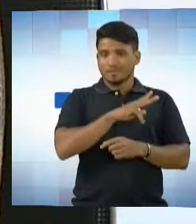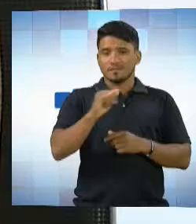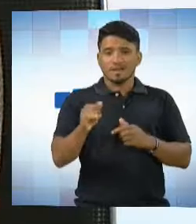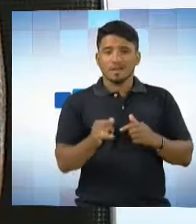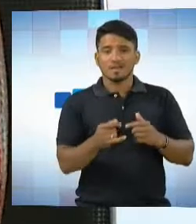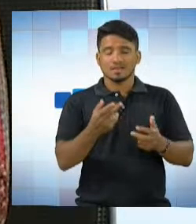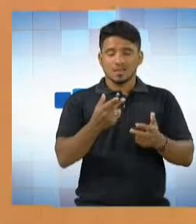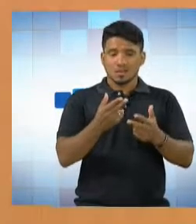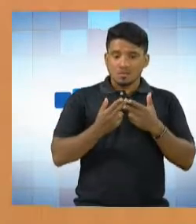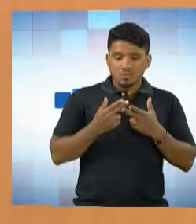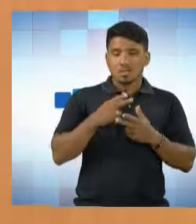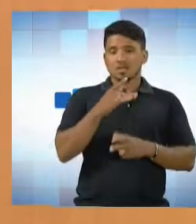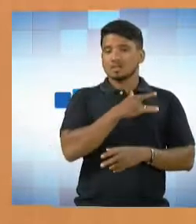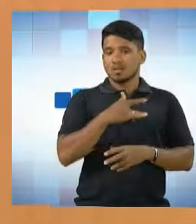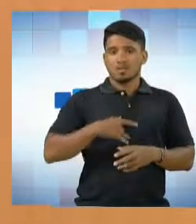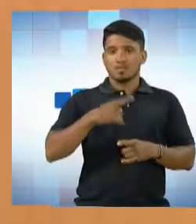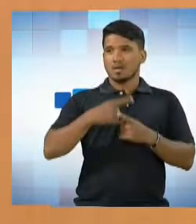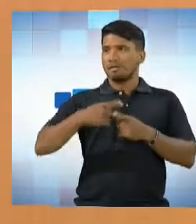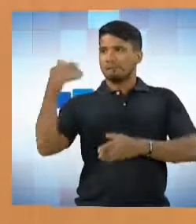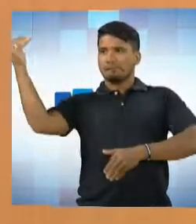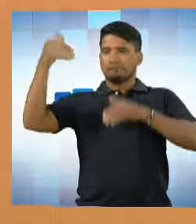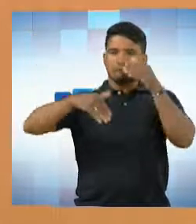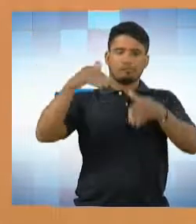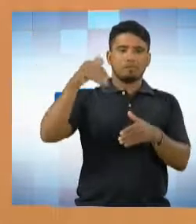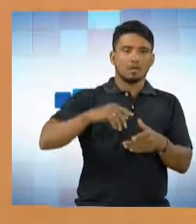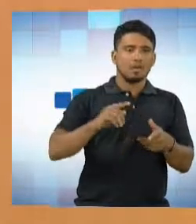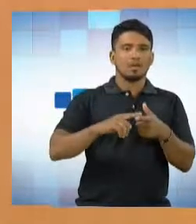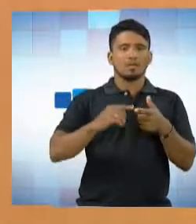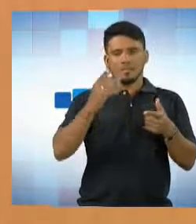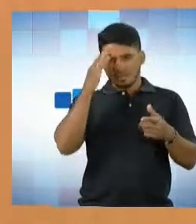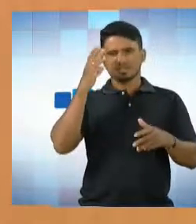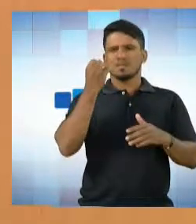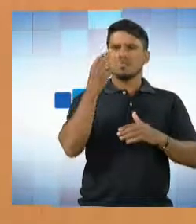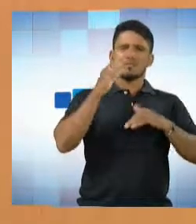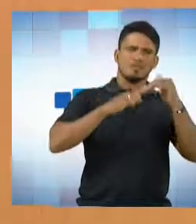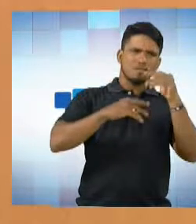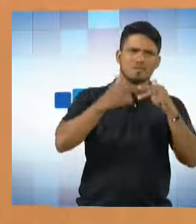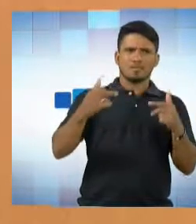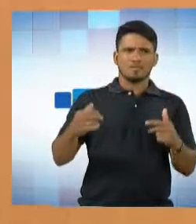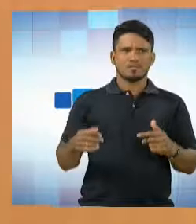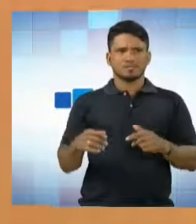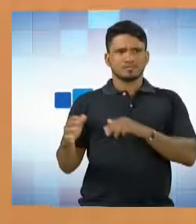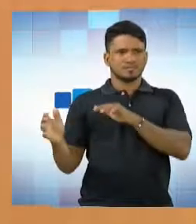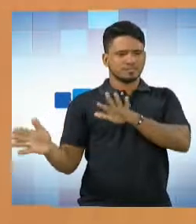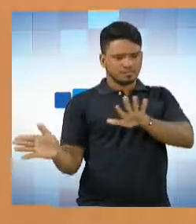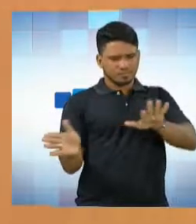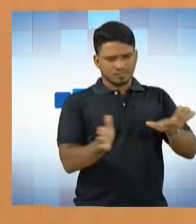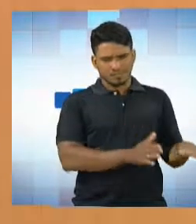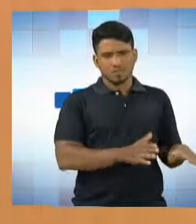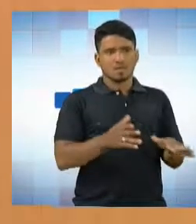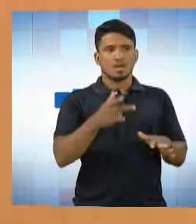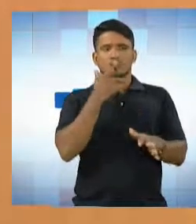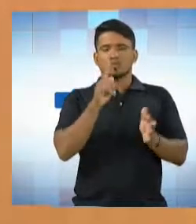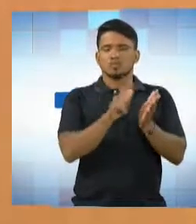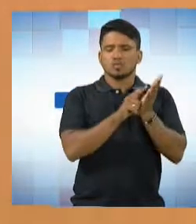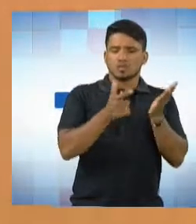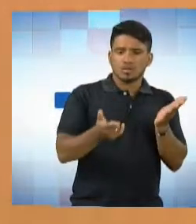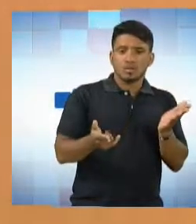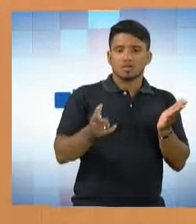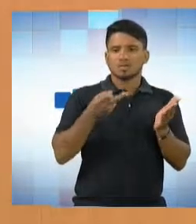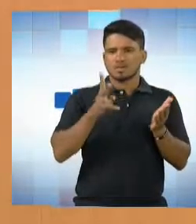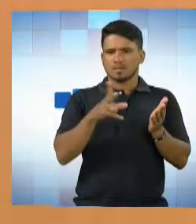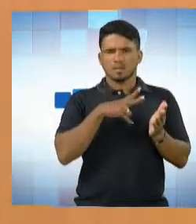Isso. E voltando para o lado do jornalismo, Lindalva, normalmente todos nós temos alguém que